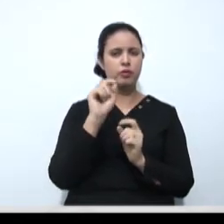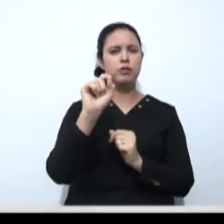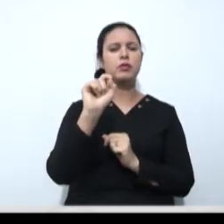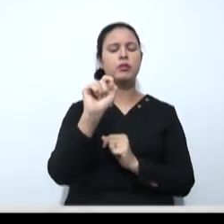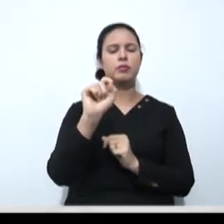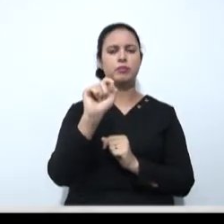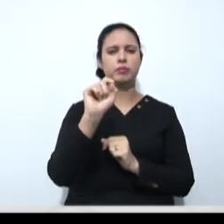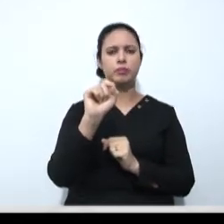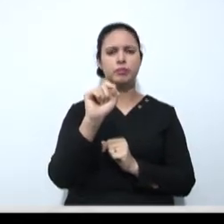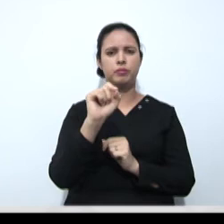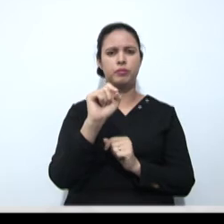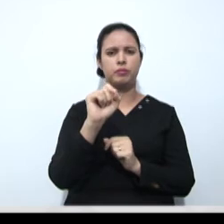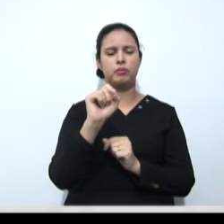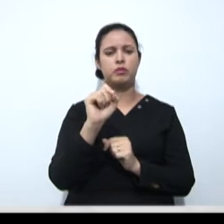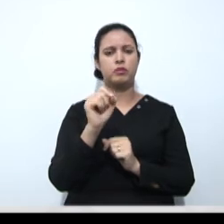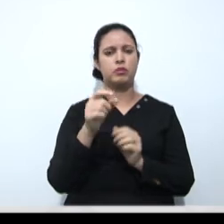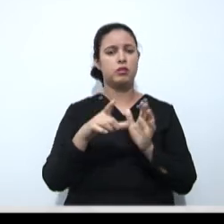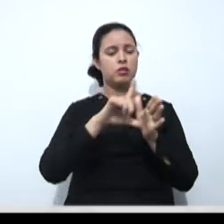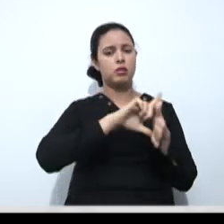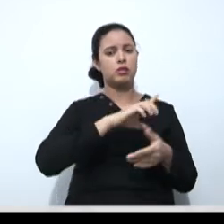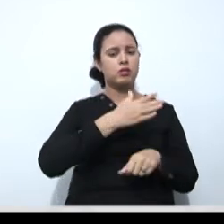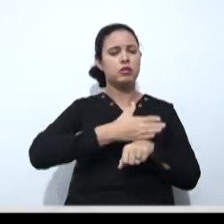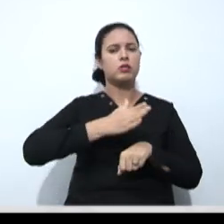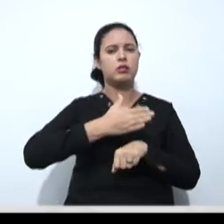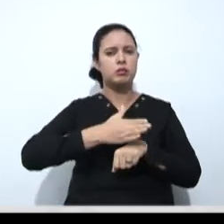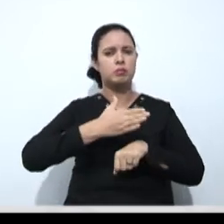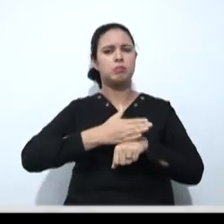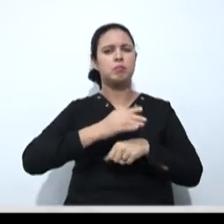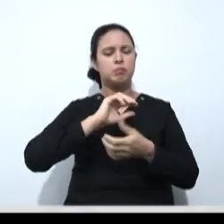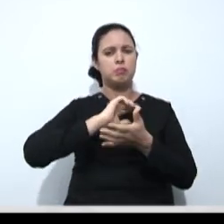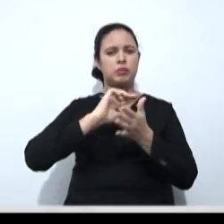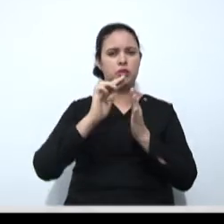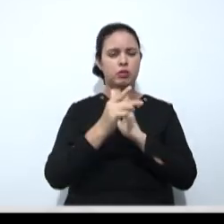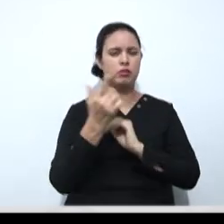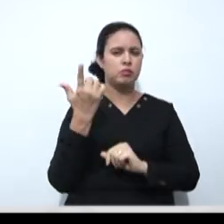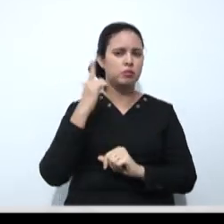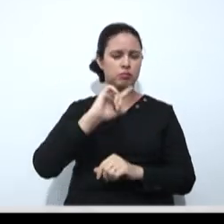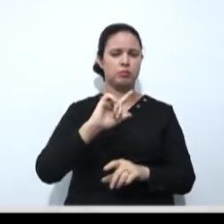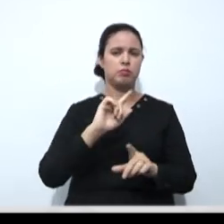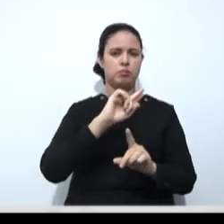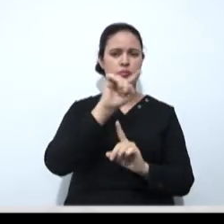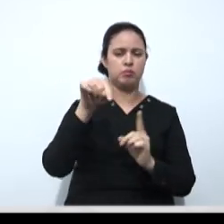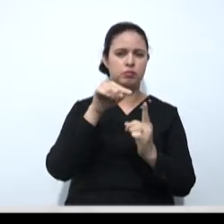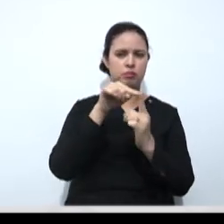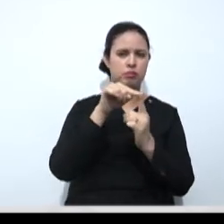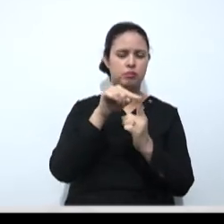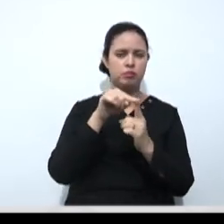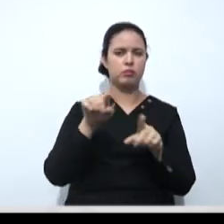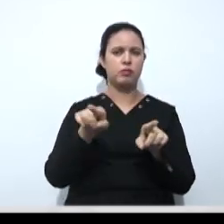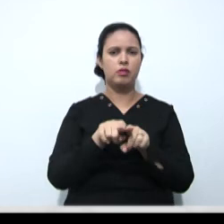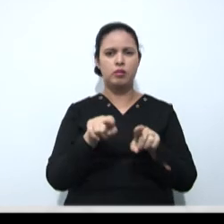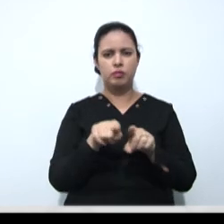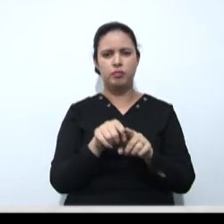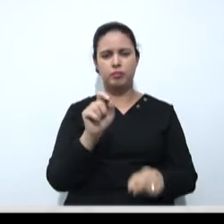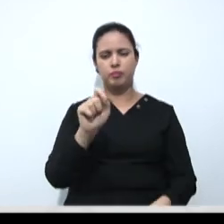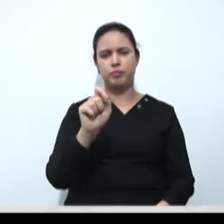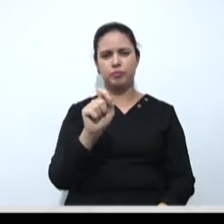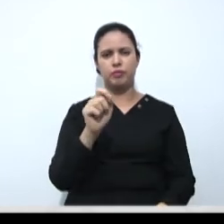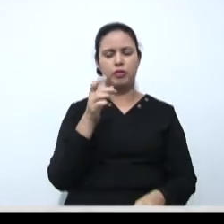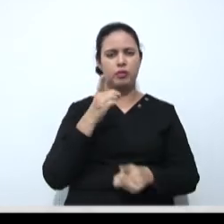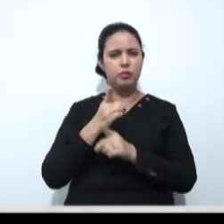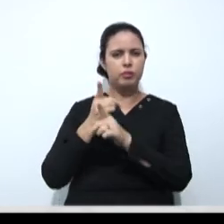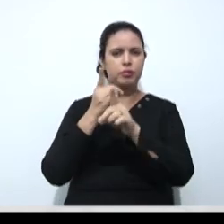quê? Que eu prepare, elabore ações necessárias para alcançá-lo. E também vai demandar que eu